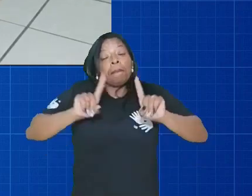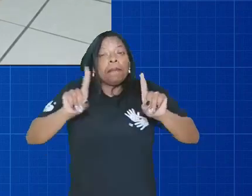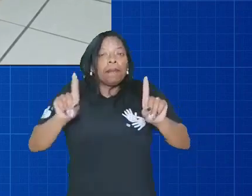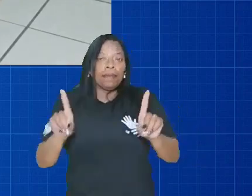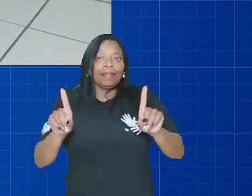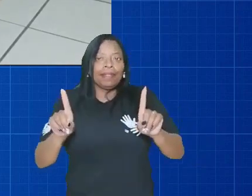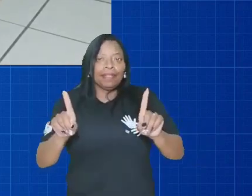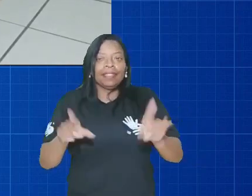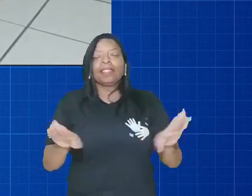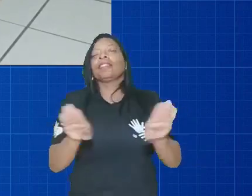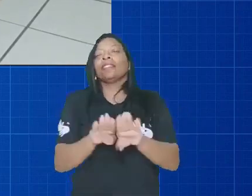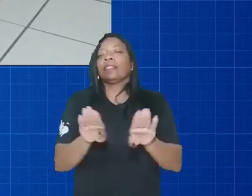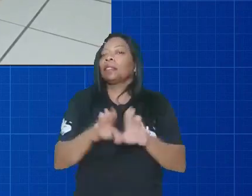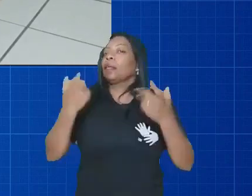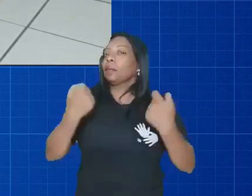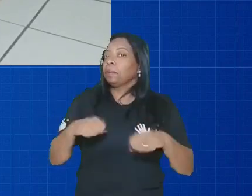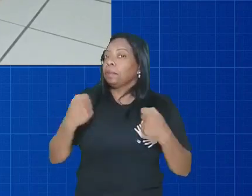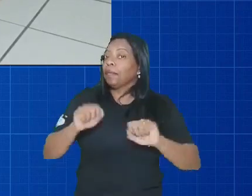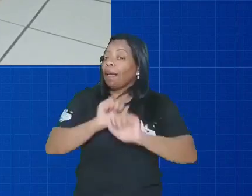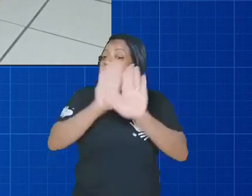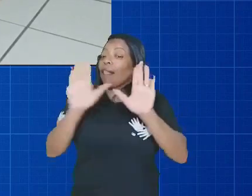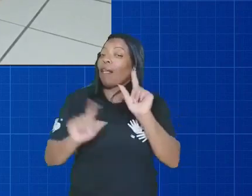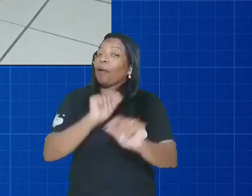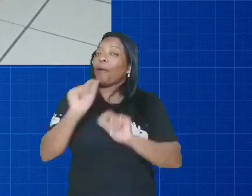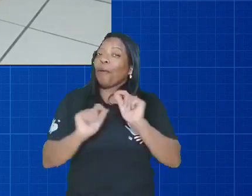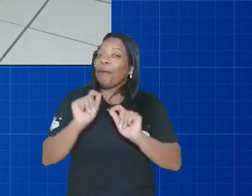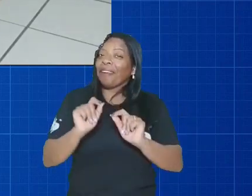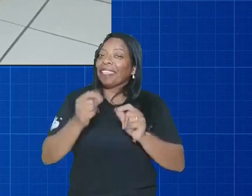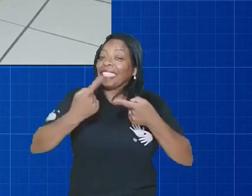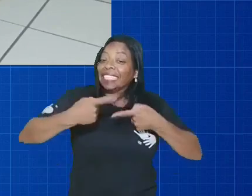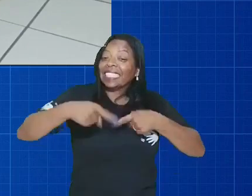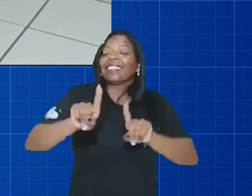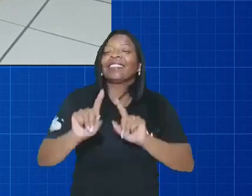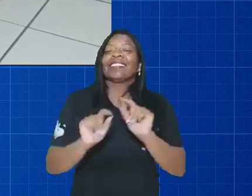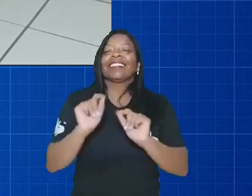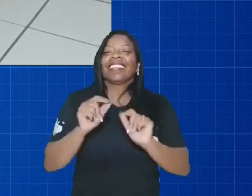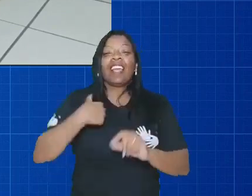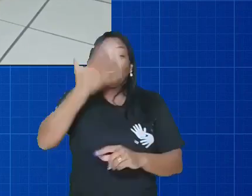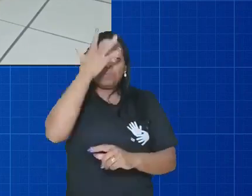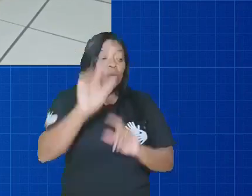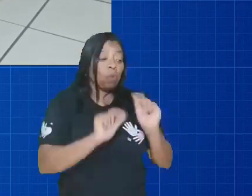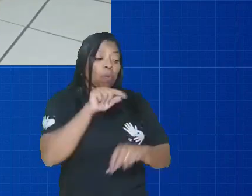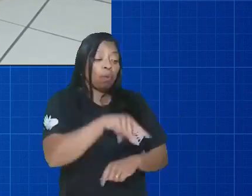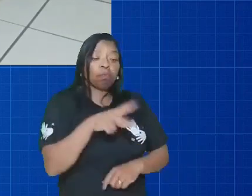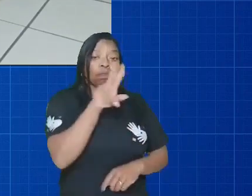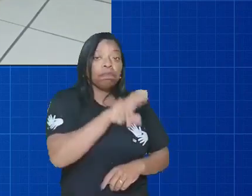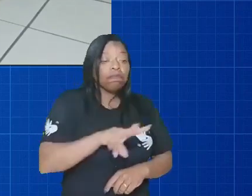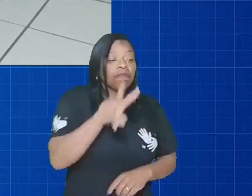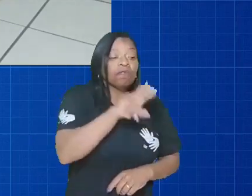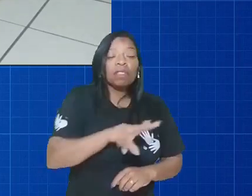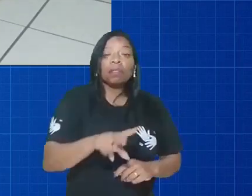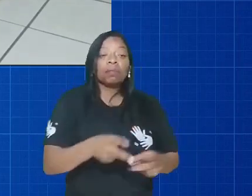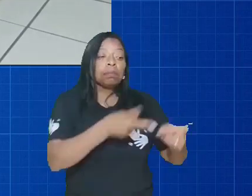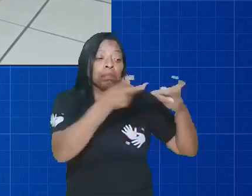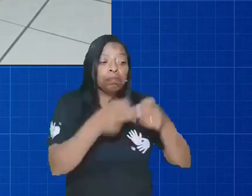é uma via de caminhos bem desafiadores. Então se eu não sei o que meu filho está assistindo, se eu não sei o que meu filho